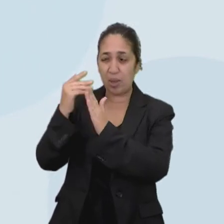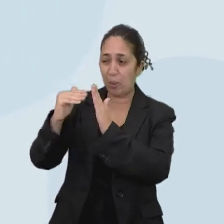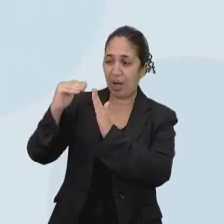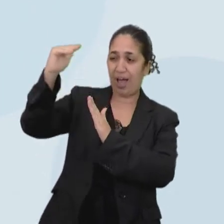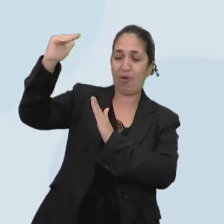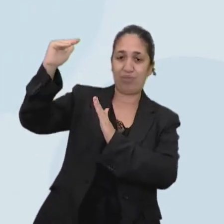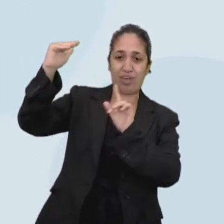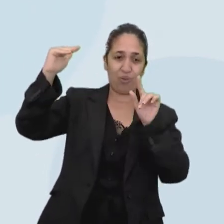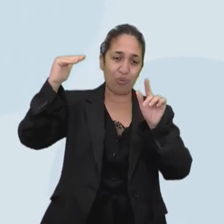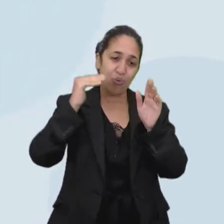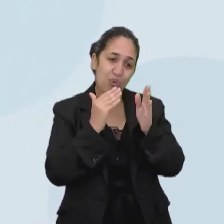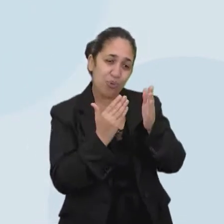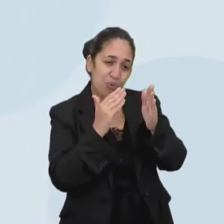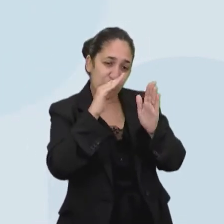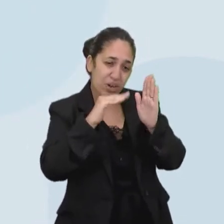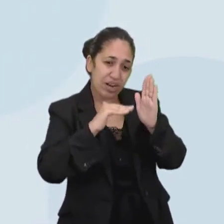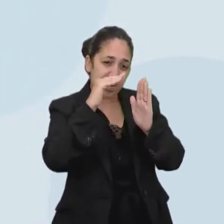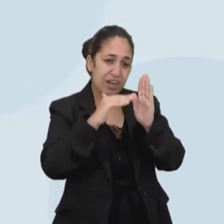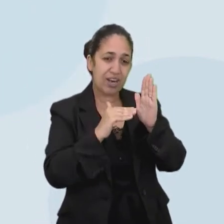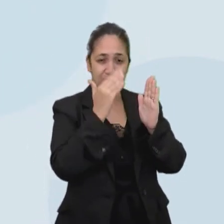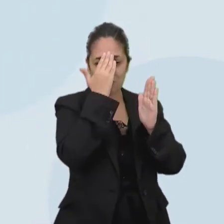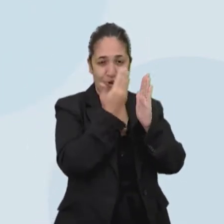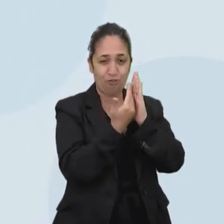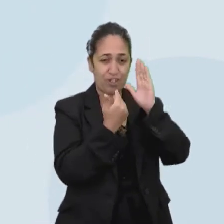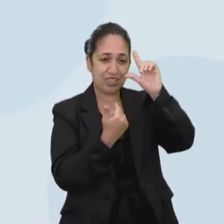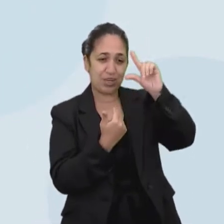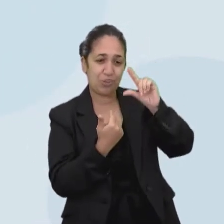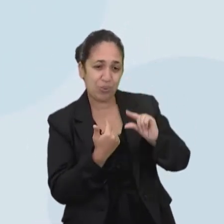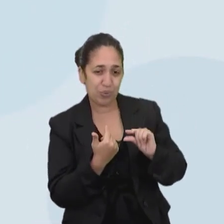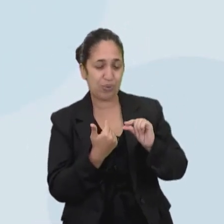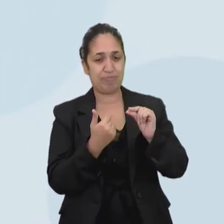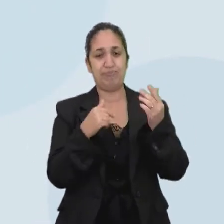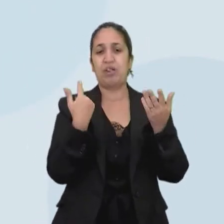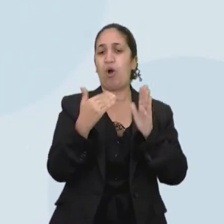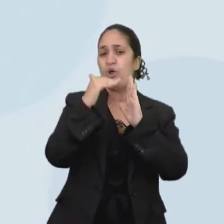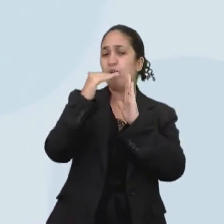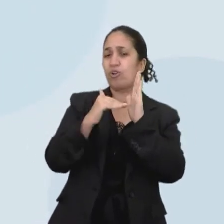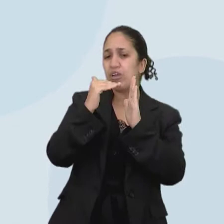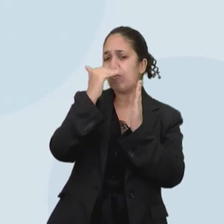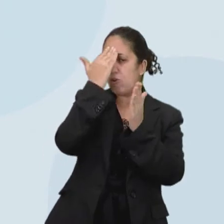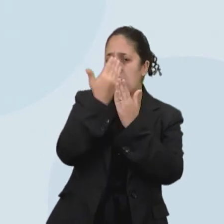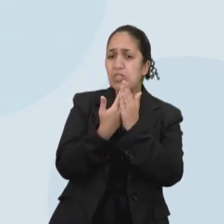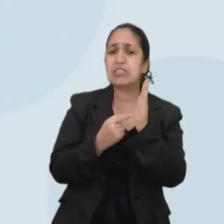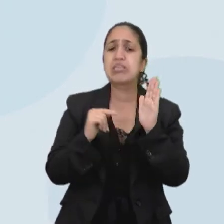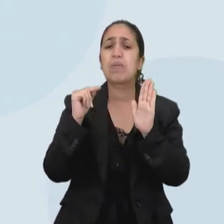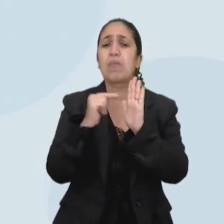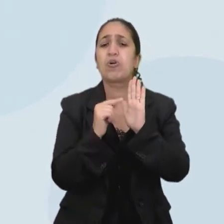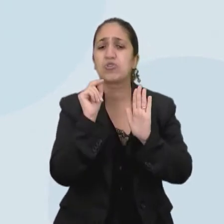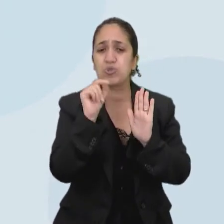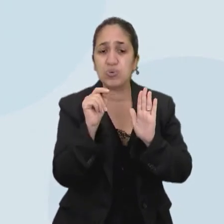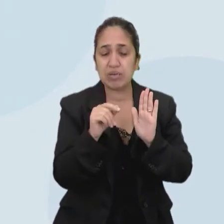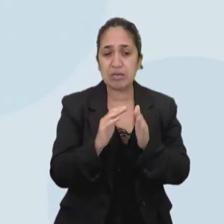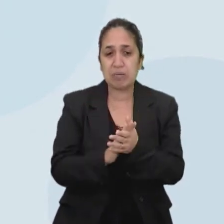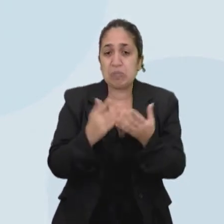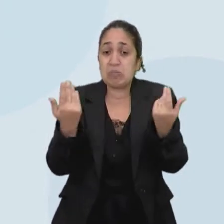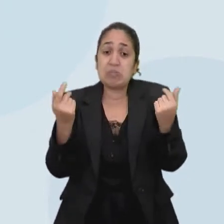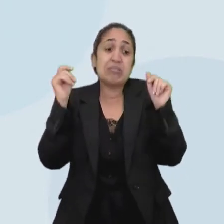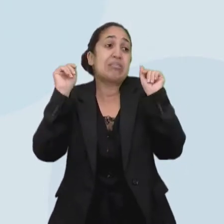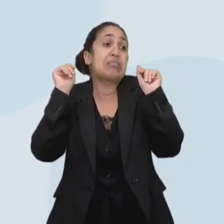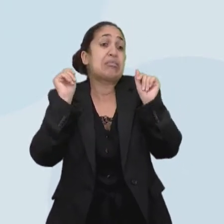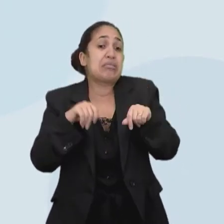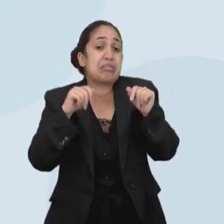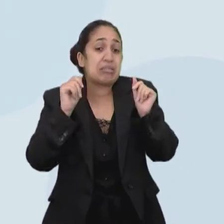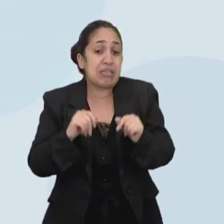confiança vai o quê? Vai diminuir. O que o nível de confiança indica? Ele indica a probabilidade de, em